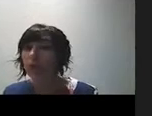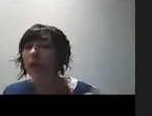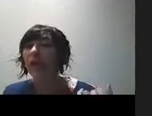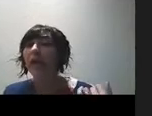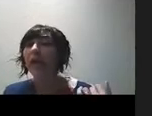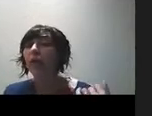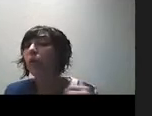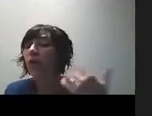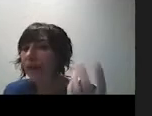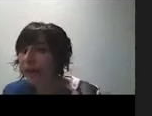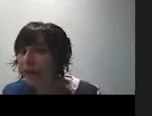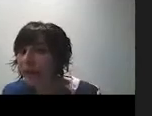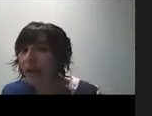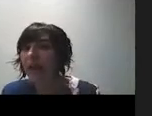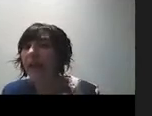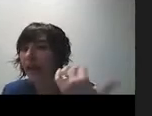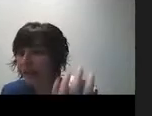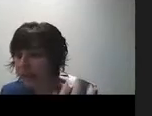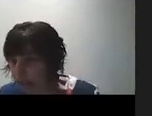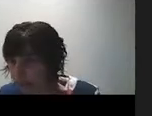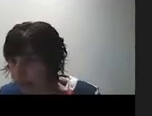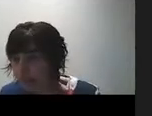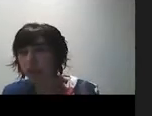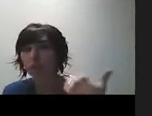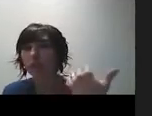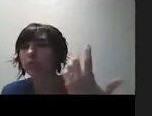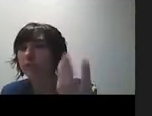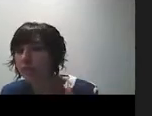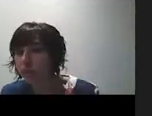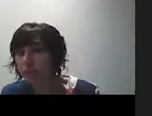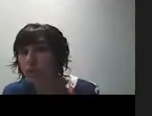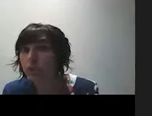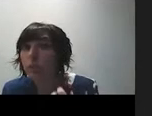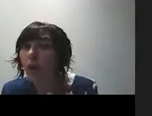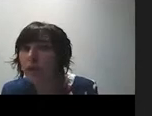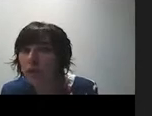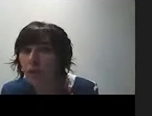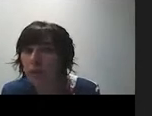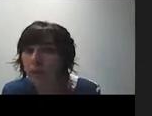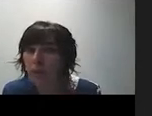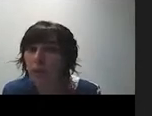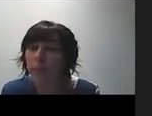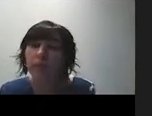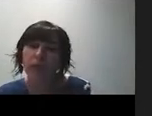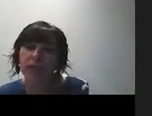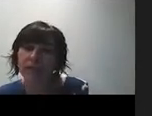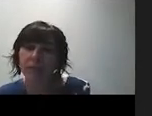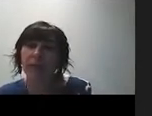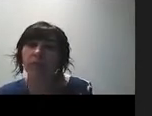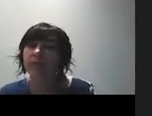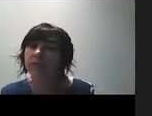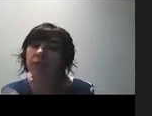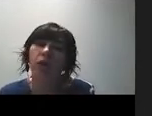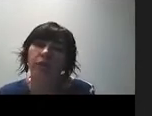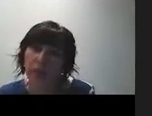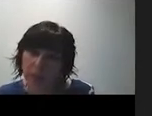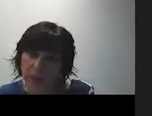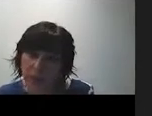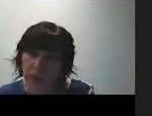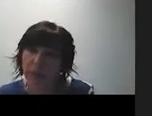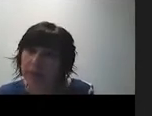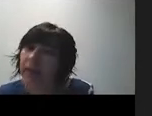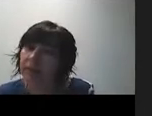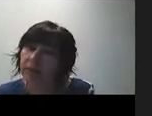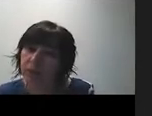institutos é como é que estes institutos e as Fundações podem contribuir para o fortalecimento desse